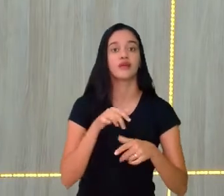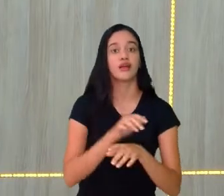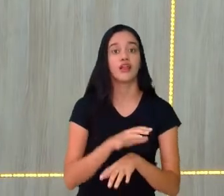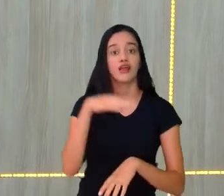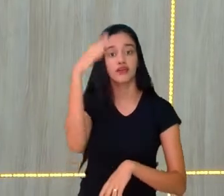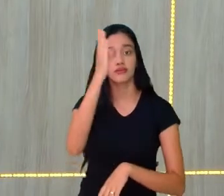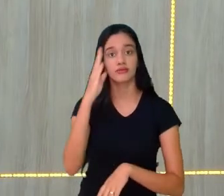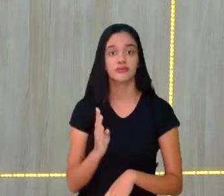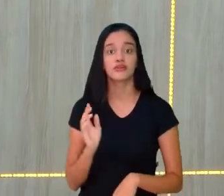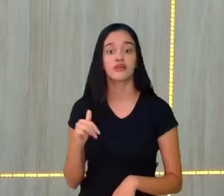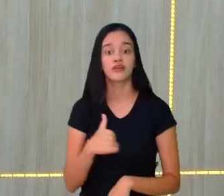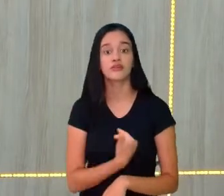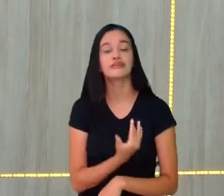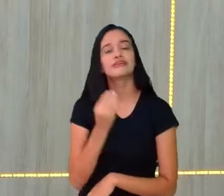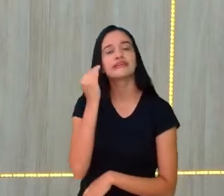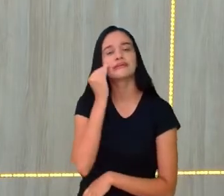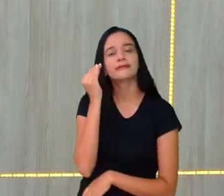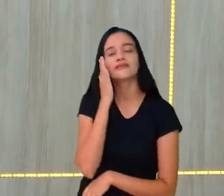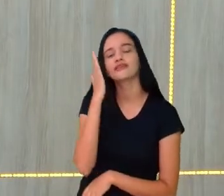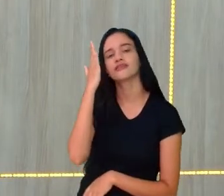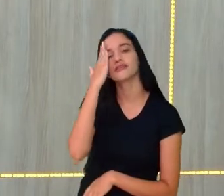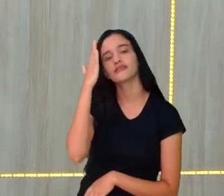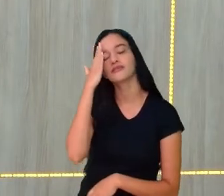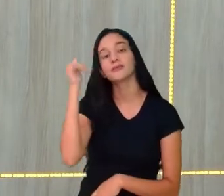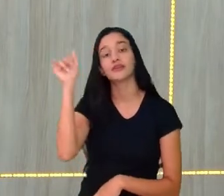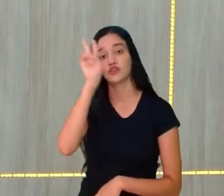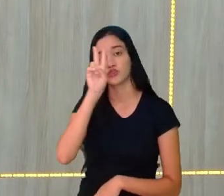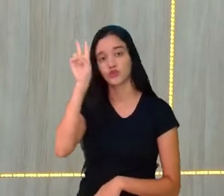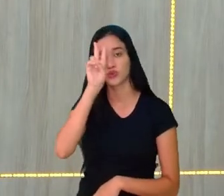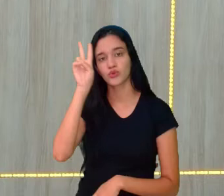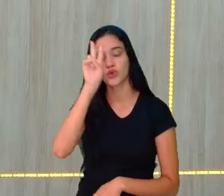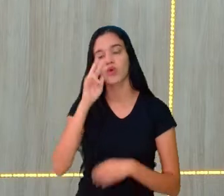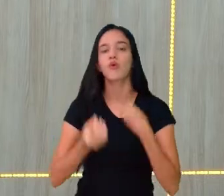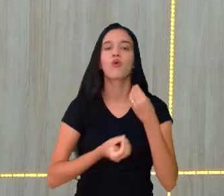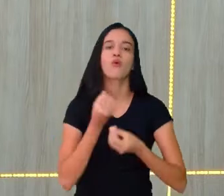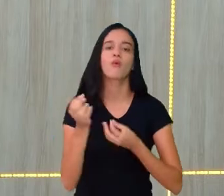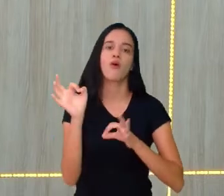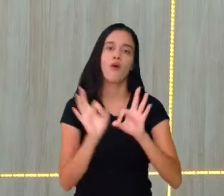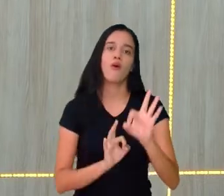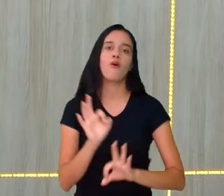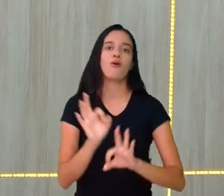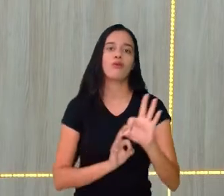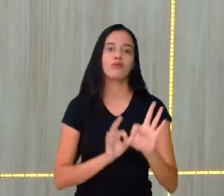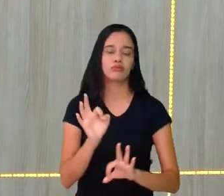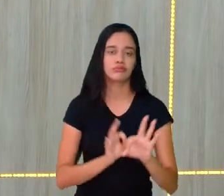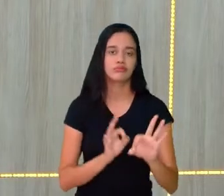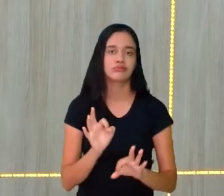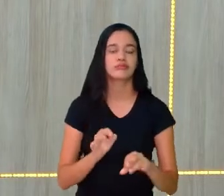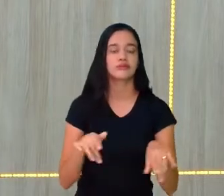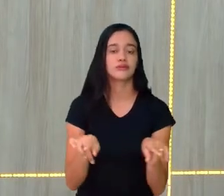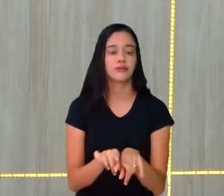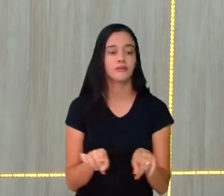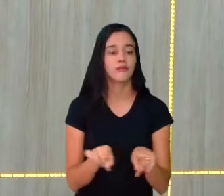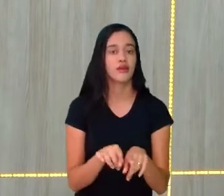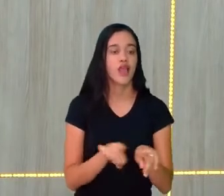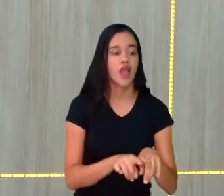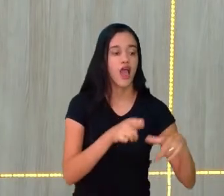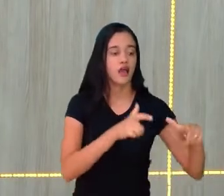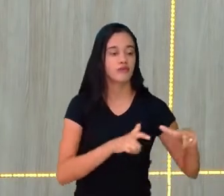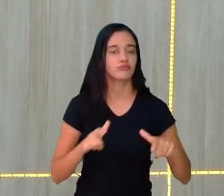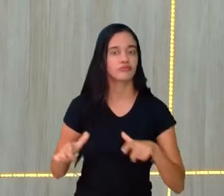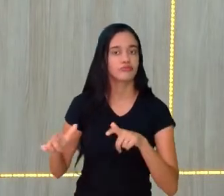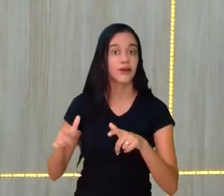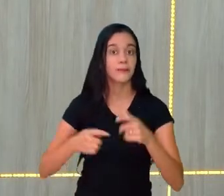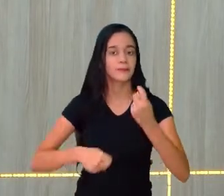nacional. Então, a gente vai tentar entender também, historicamente, como se organizaram os setores da economia,